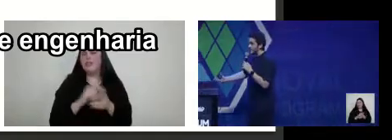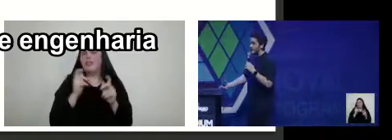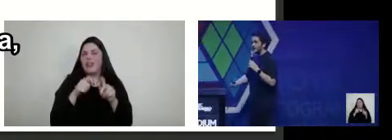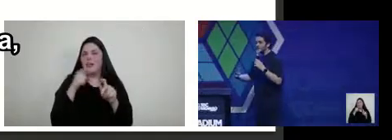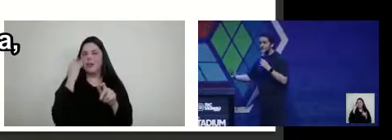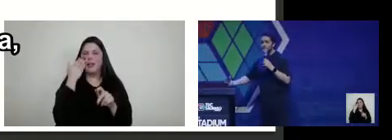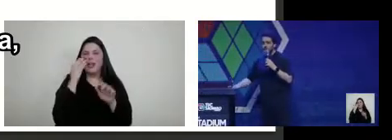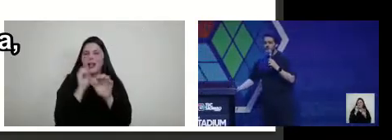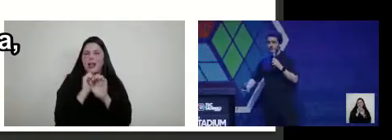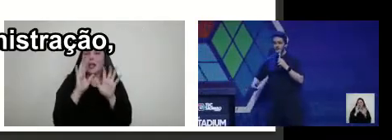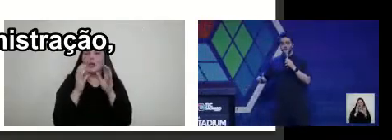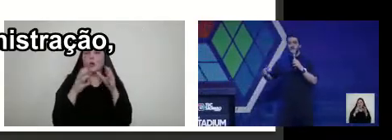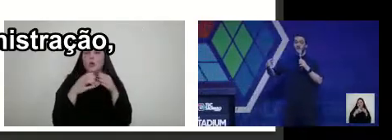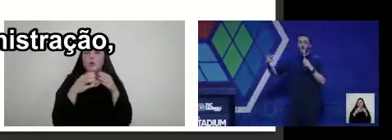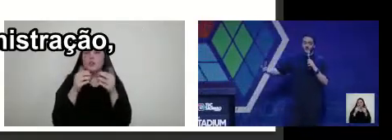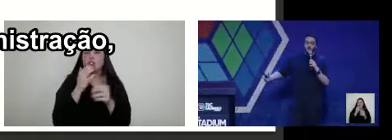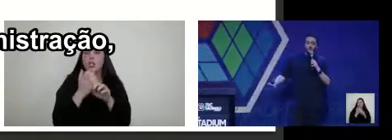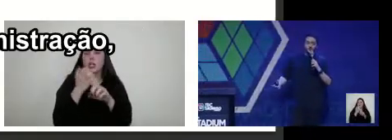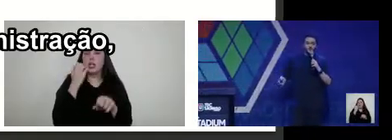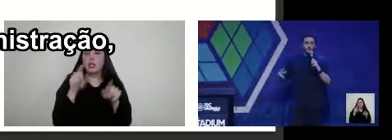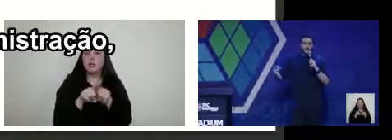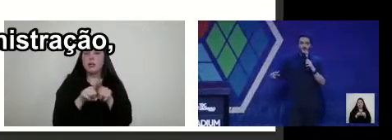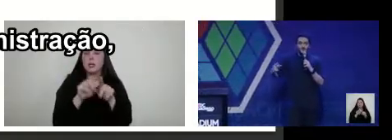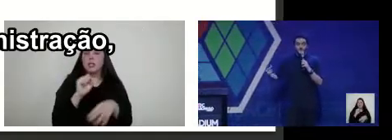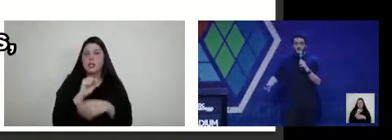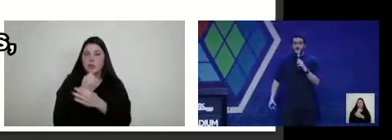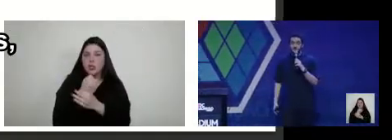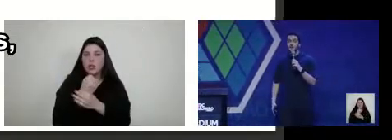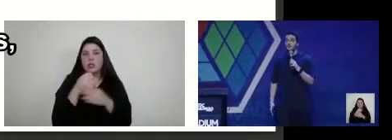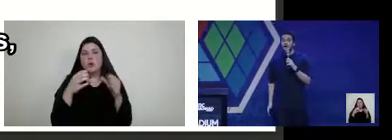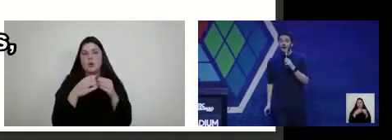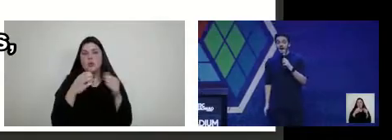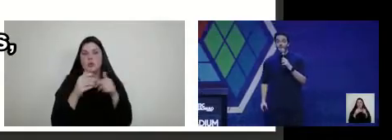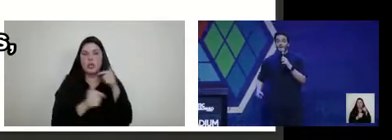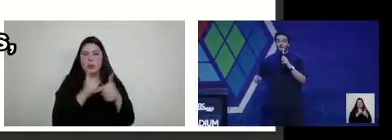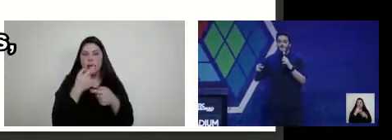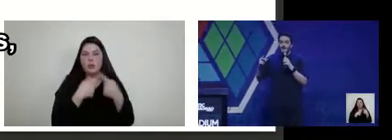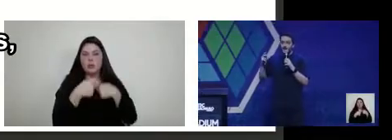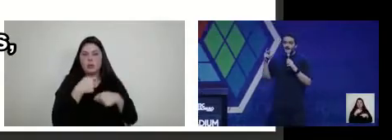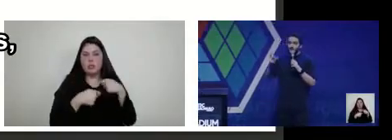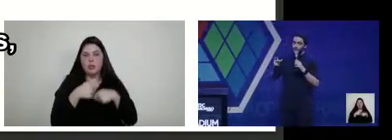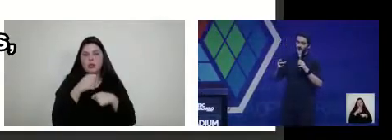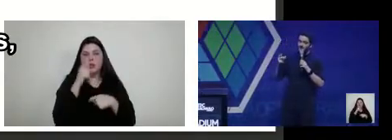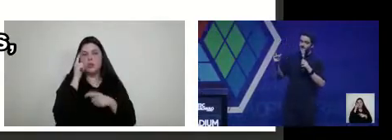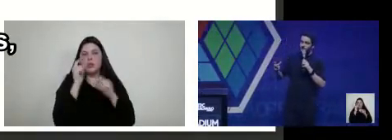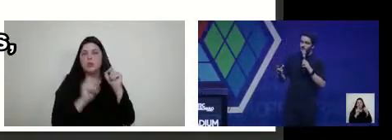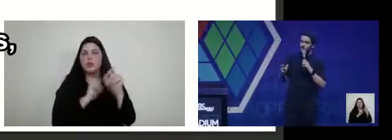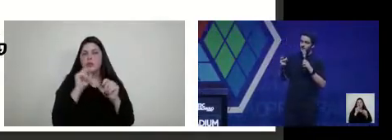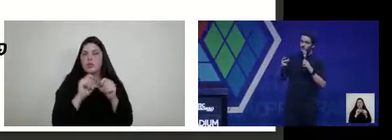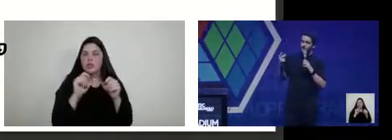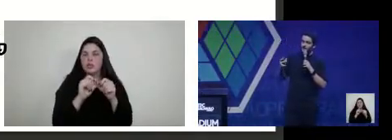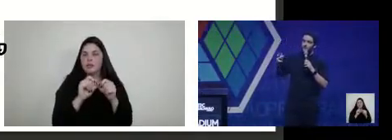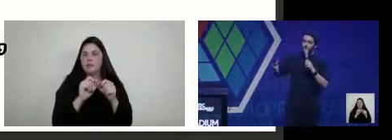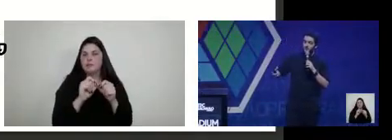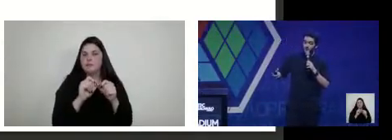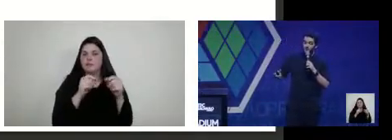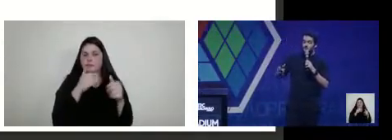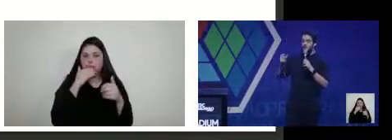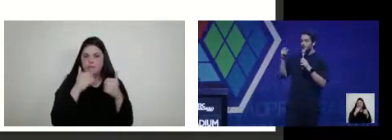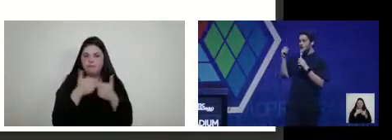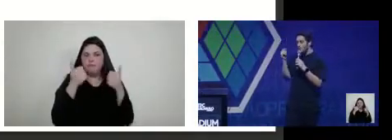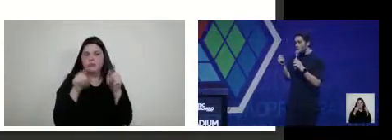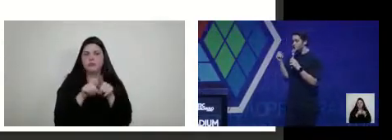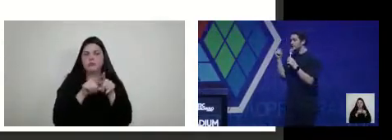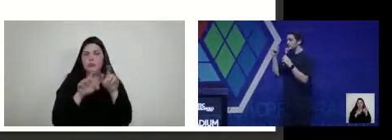times de engenharia e os times de segurança, os times de operação, de administração, a executar as melhorias, executar as